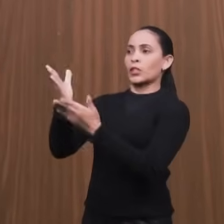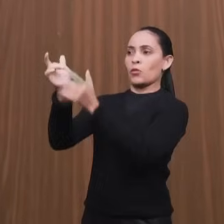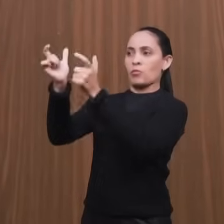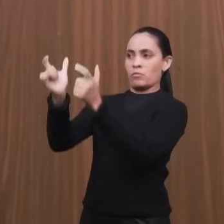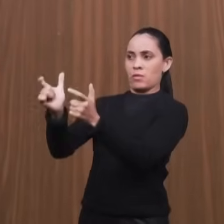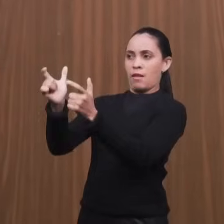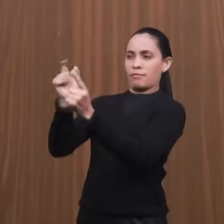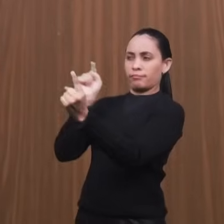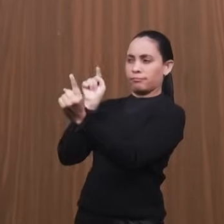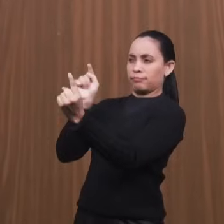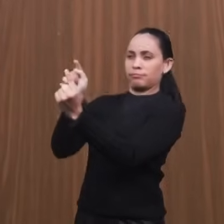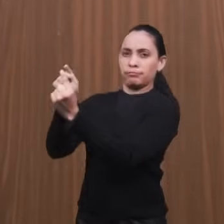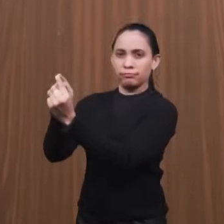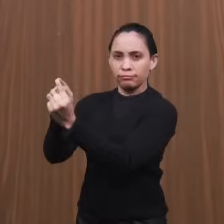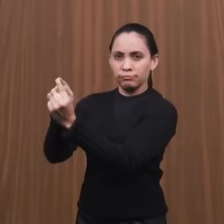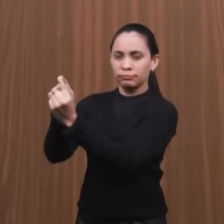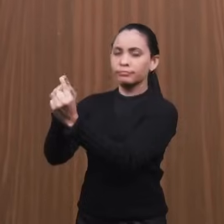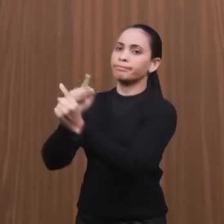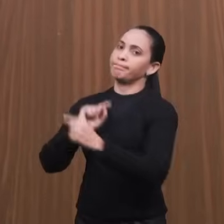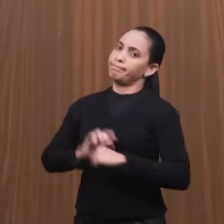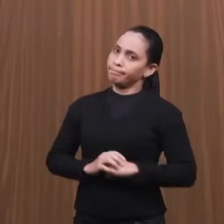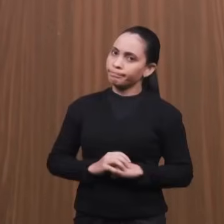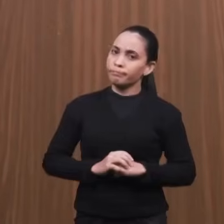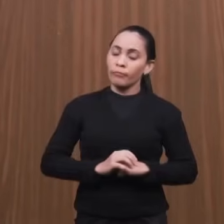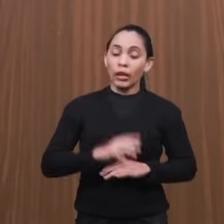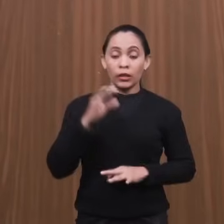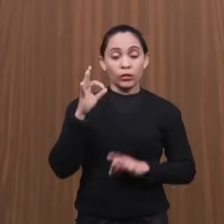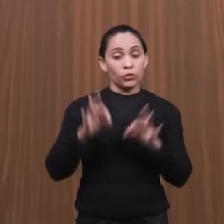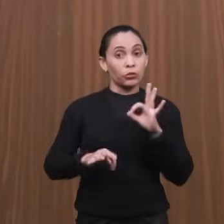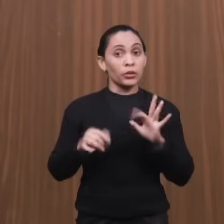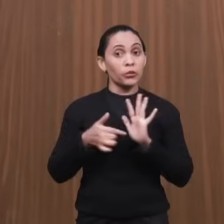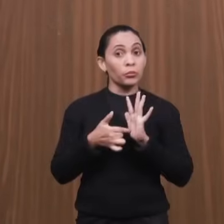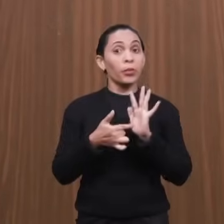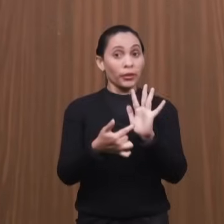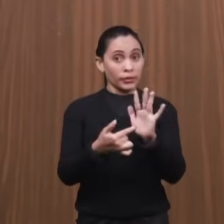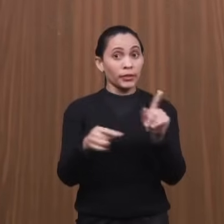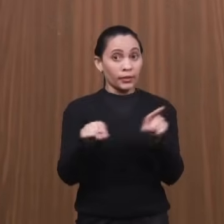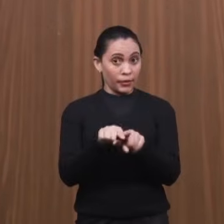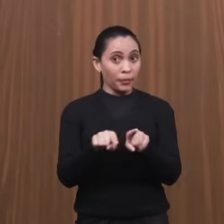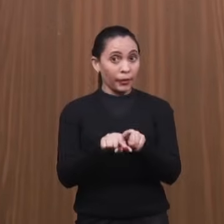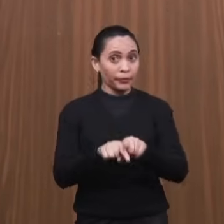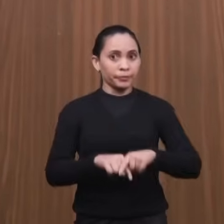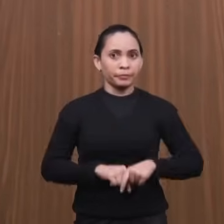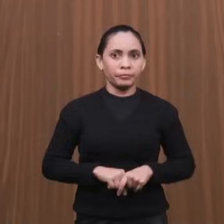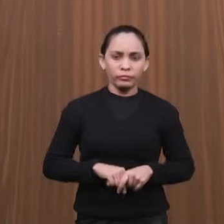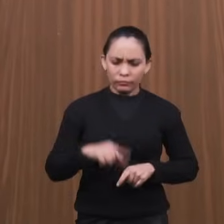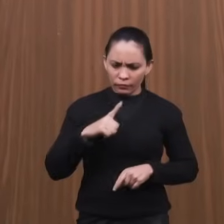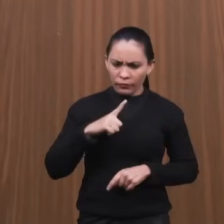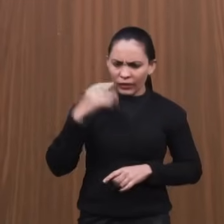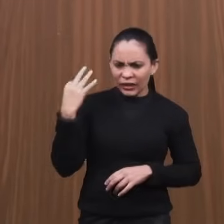isso? E o verso 20 traz os juízos. Os juízos já estão aí, já têm o seu lugar.